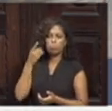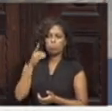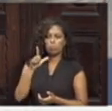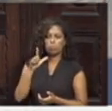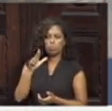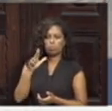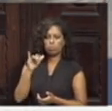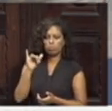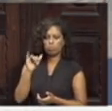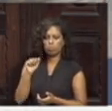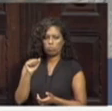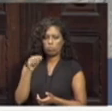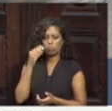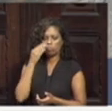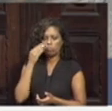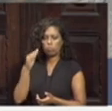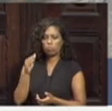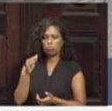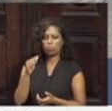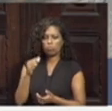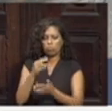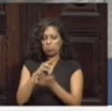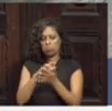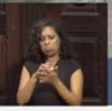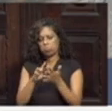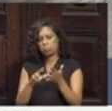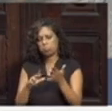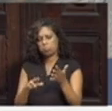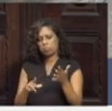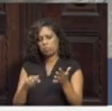Eu gostaria que a assessoria